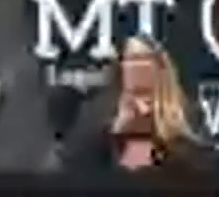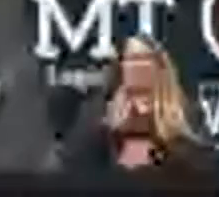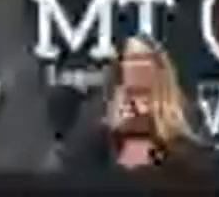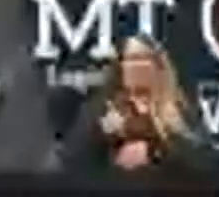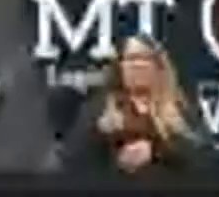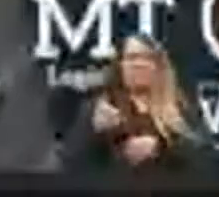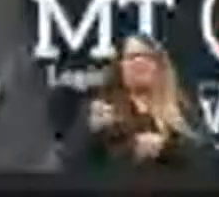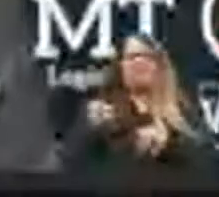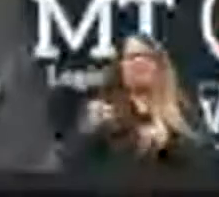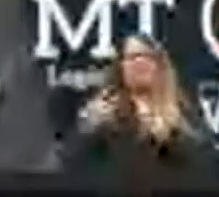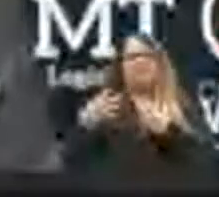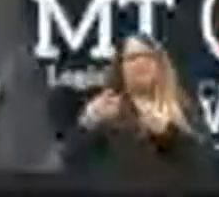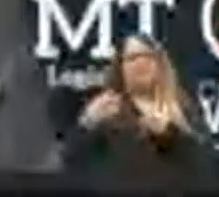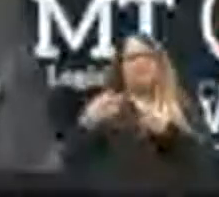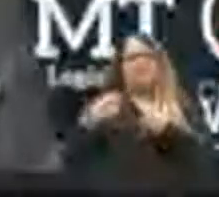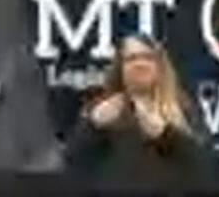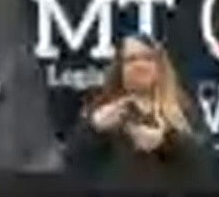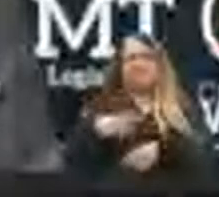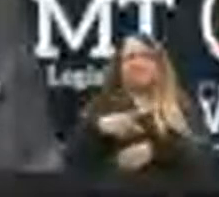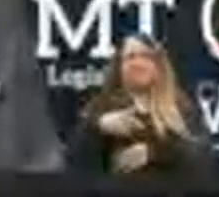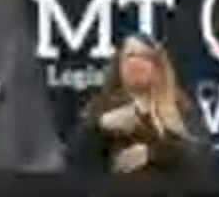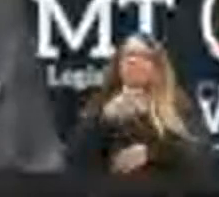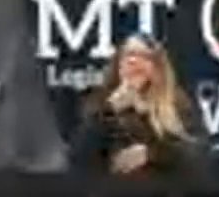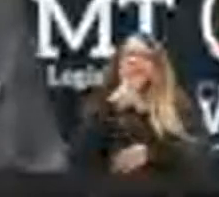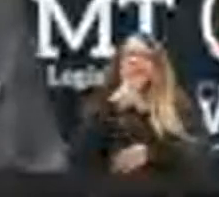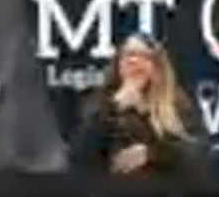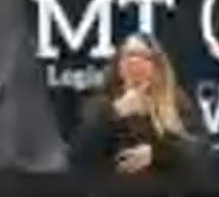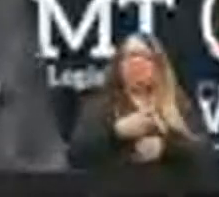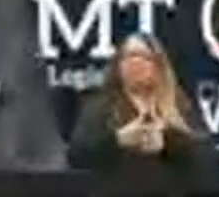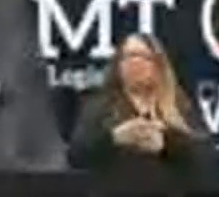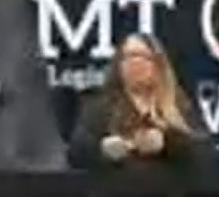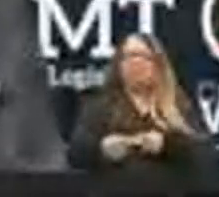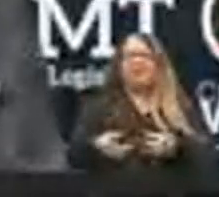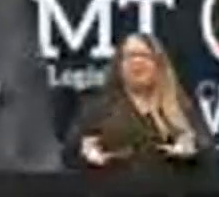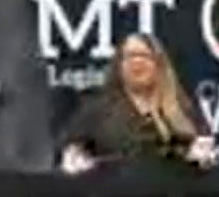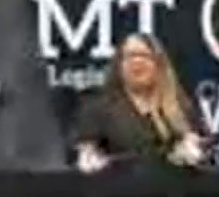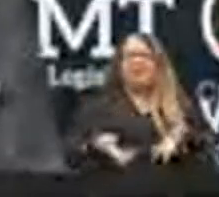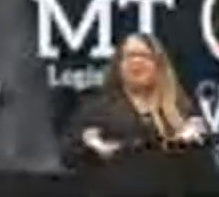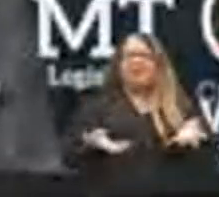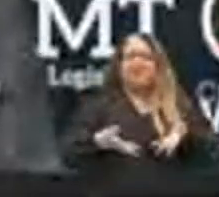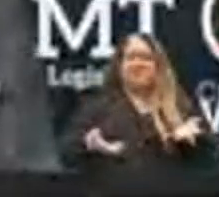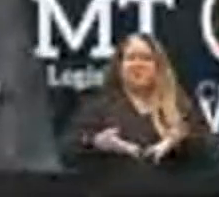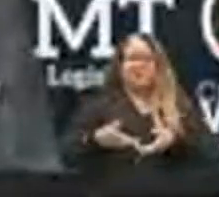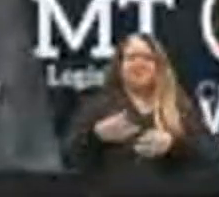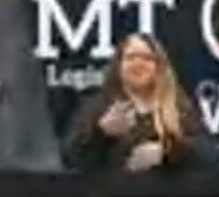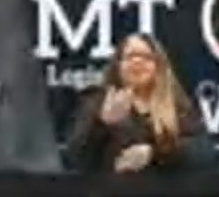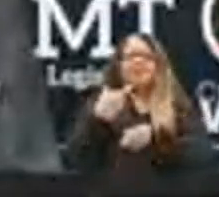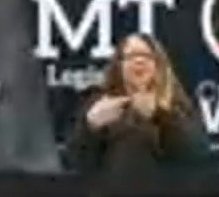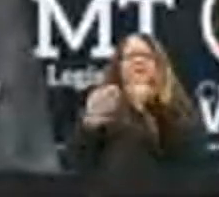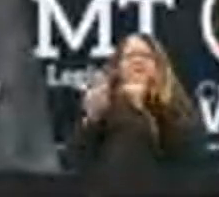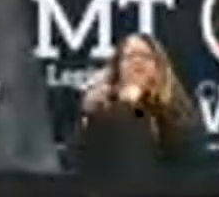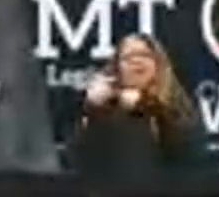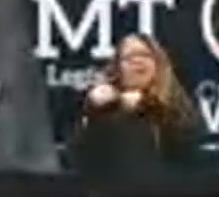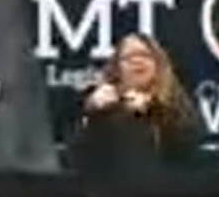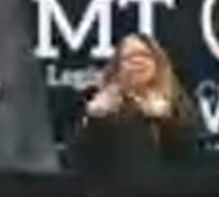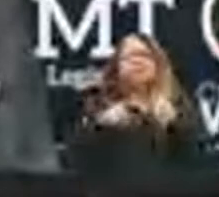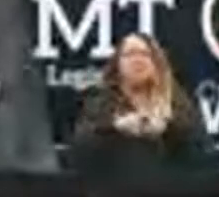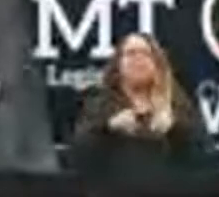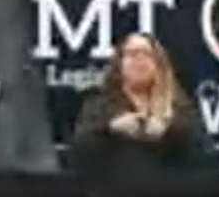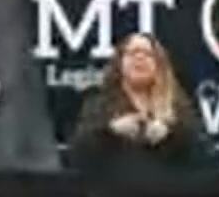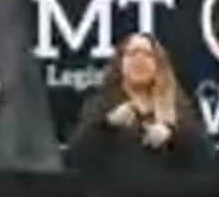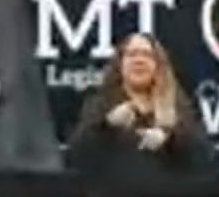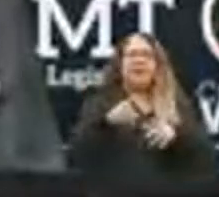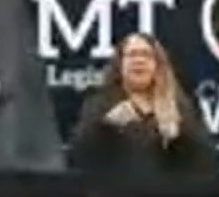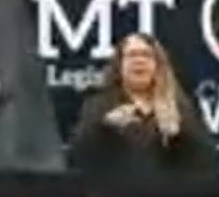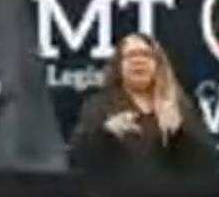de ambos, grandes homens públicos que carregavam grandes responsabilidades e, principalmente, grandes fardos